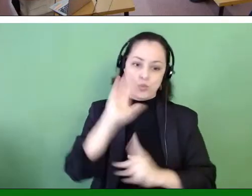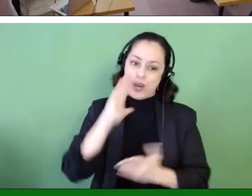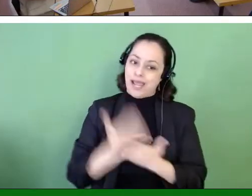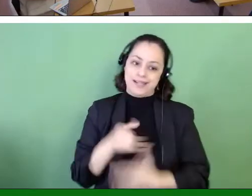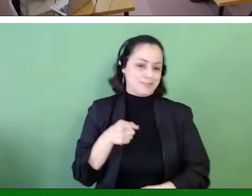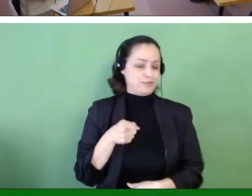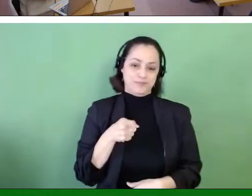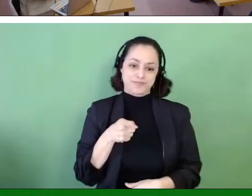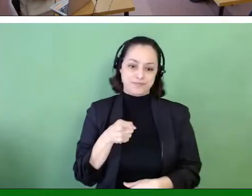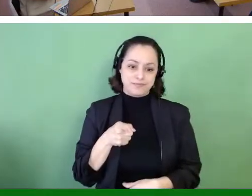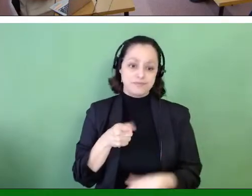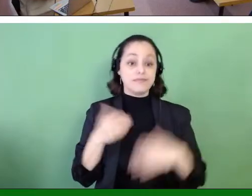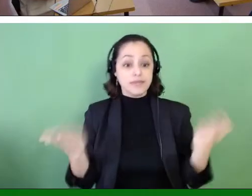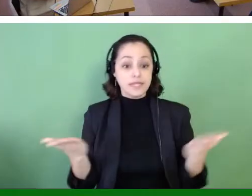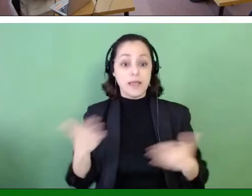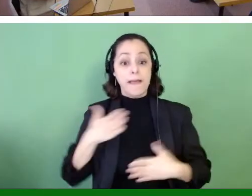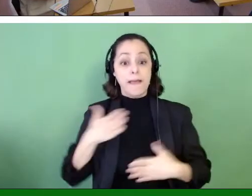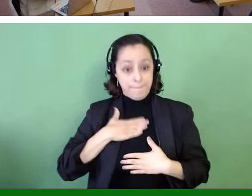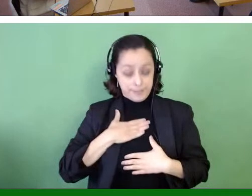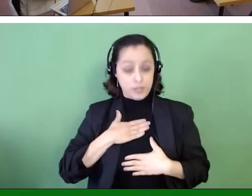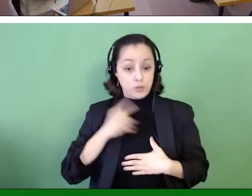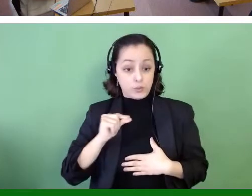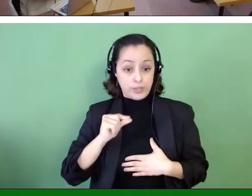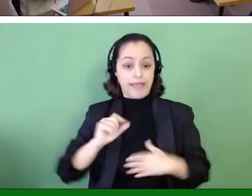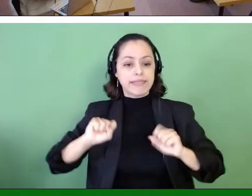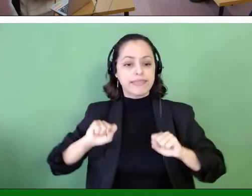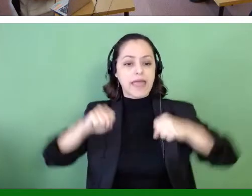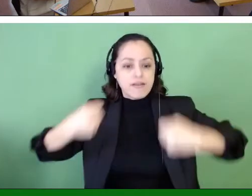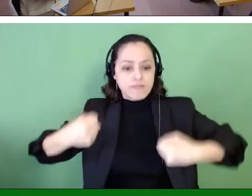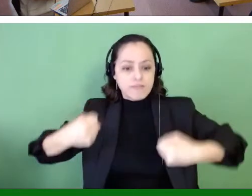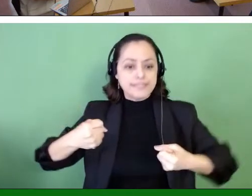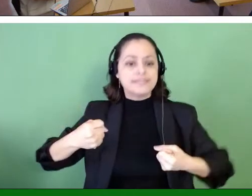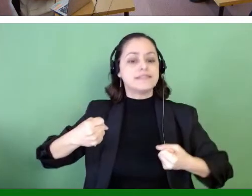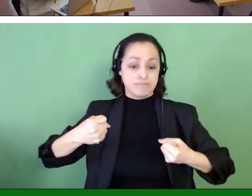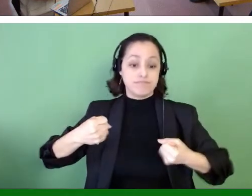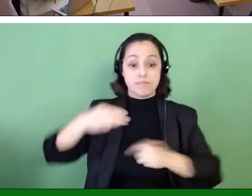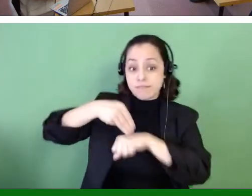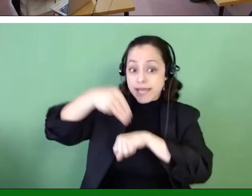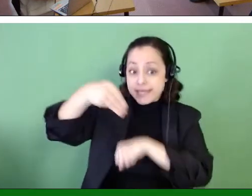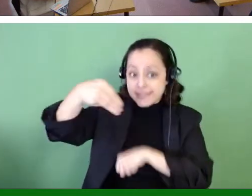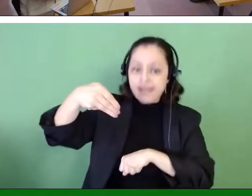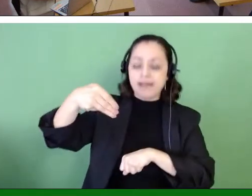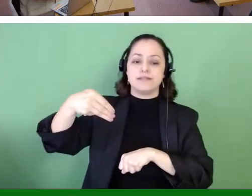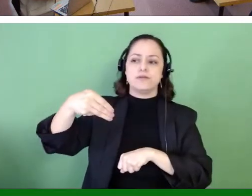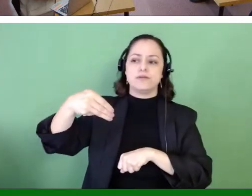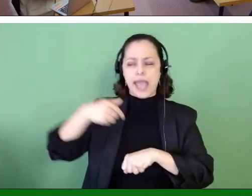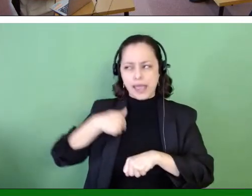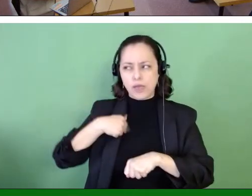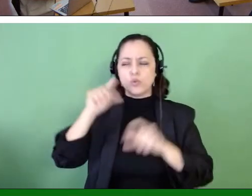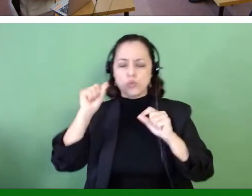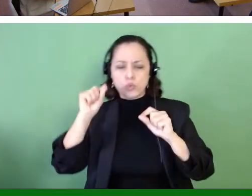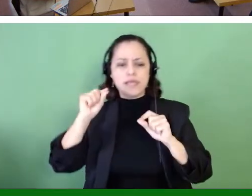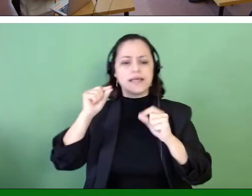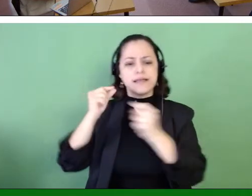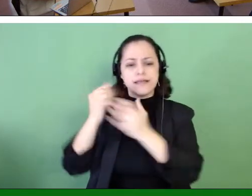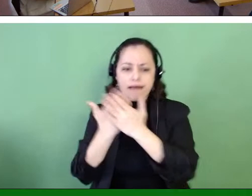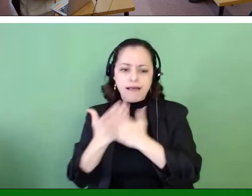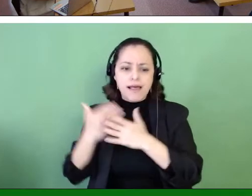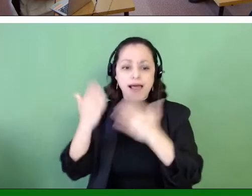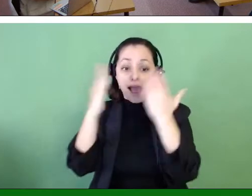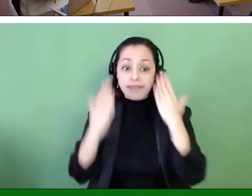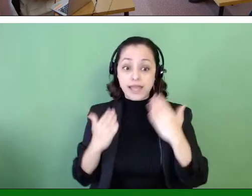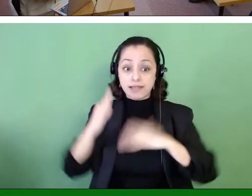isso que tanto na minha pesquisa de mestrado eu fiz uma aplicação muito prática e agora de novo, obviamente, né, com muito mais maturidade, mas de